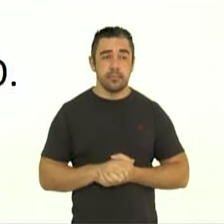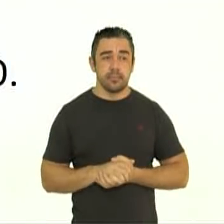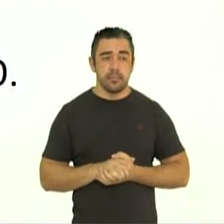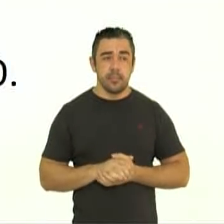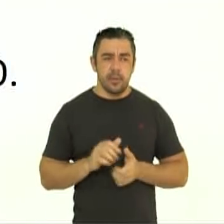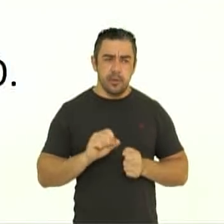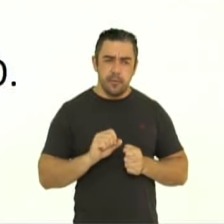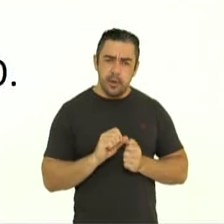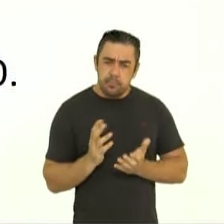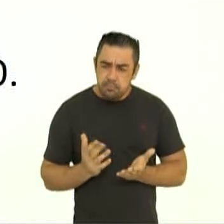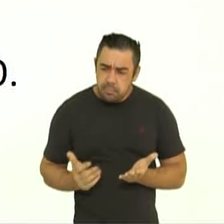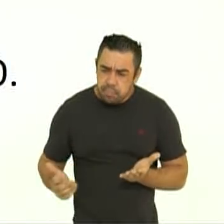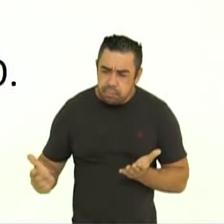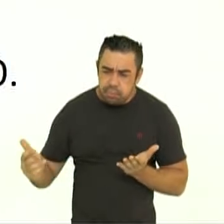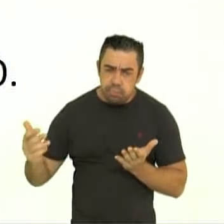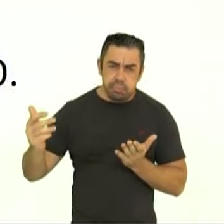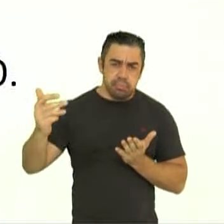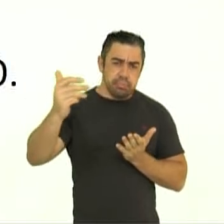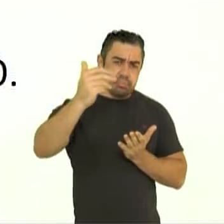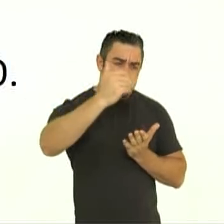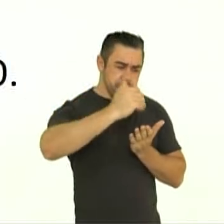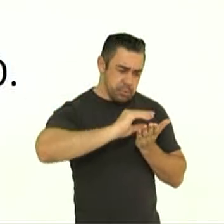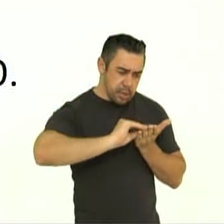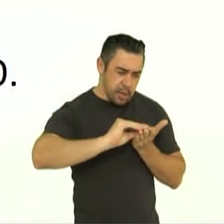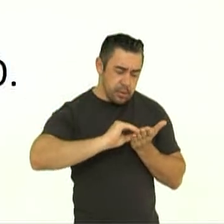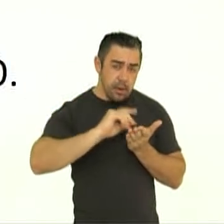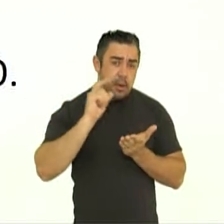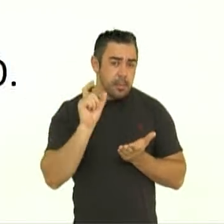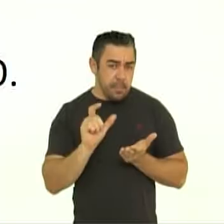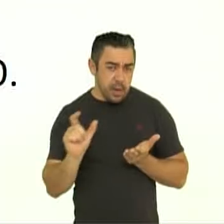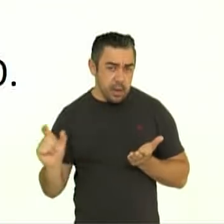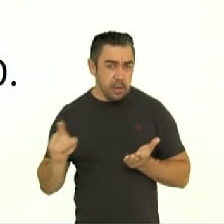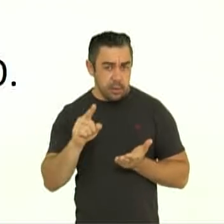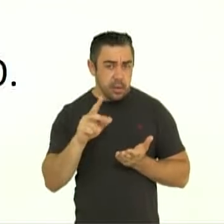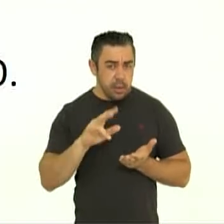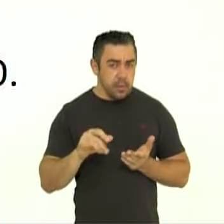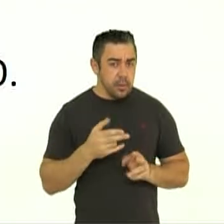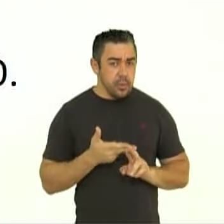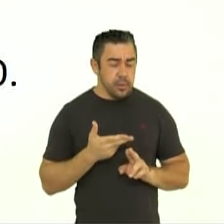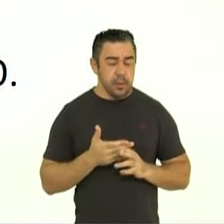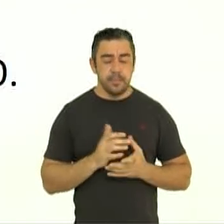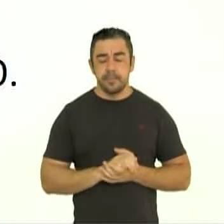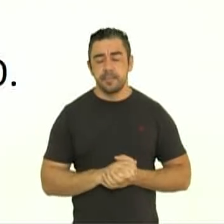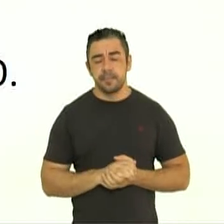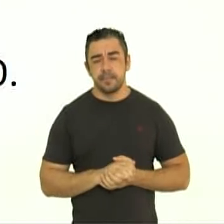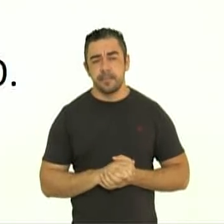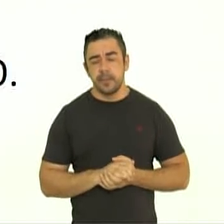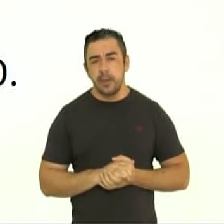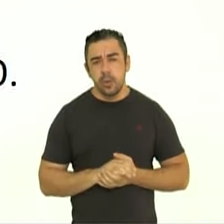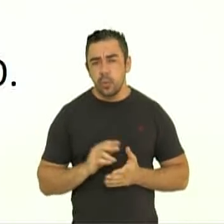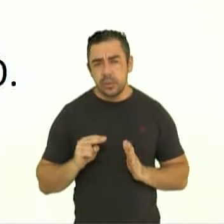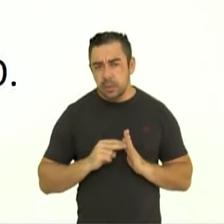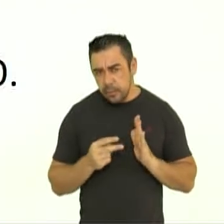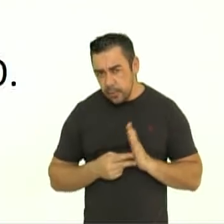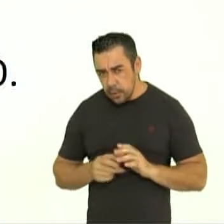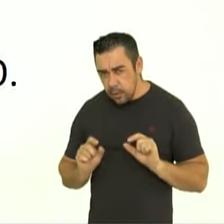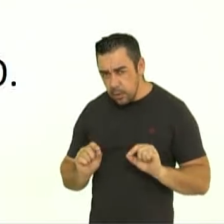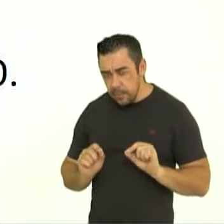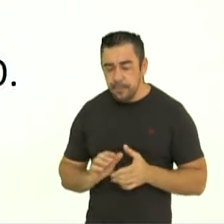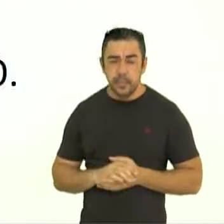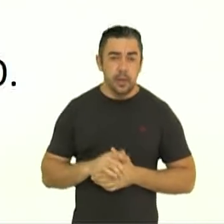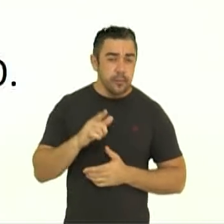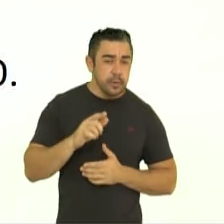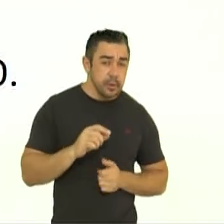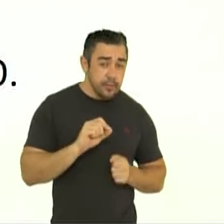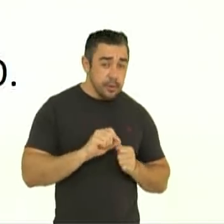Faça um banco de dados, né? Um banco de palavras que vão servir em algum momento do texto. Então, olha só, o que eu estou querendo dizer com isso? Imagine que você está fazendo